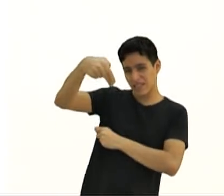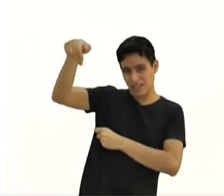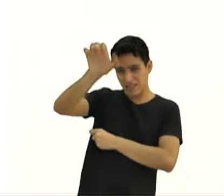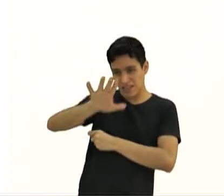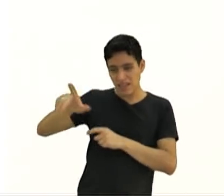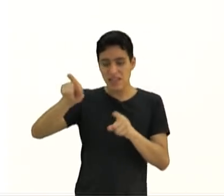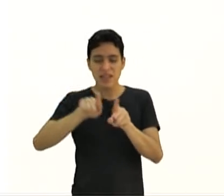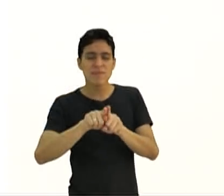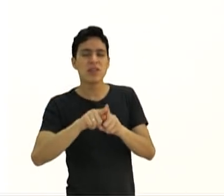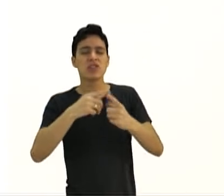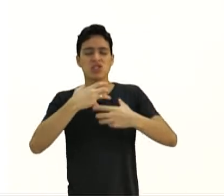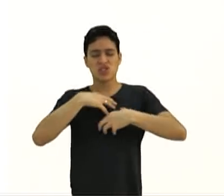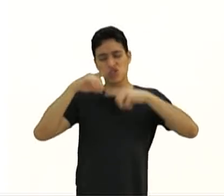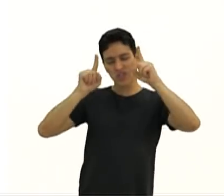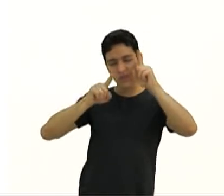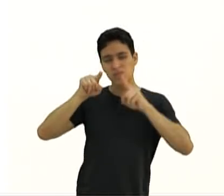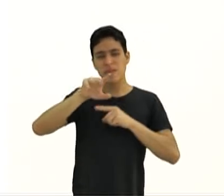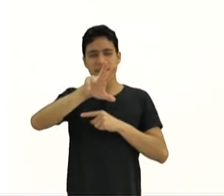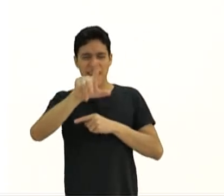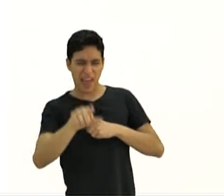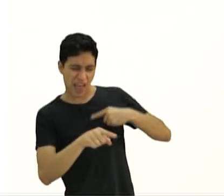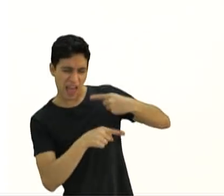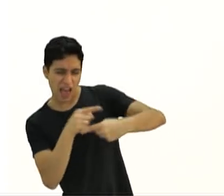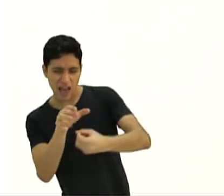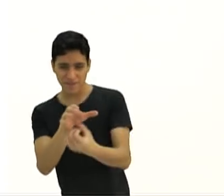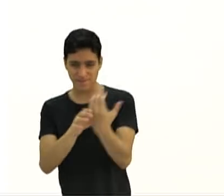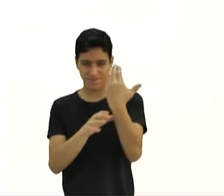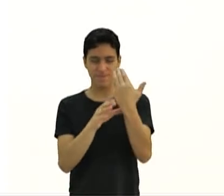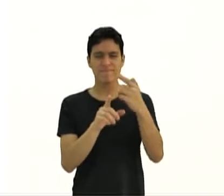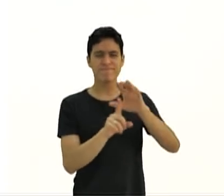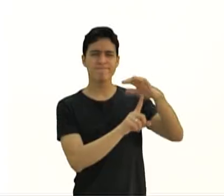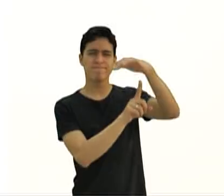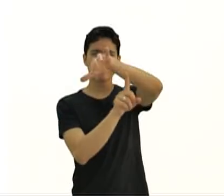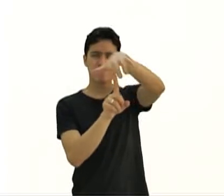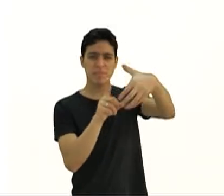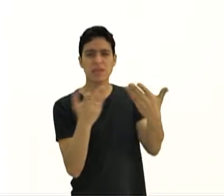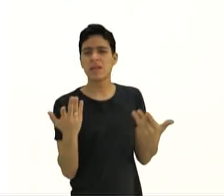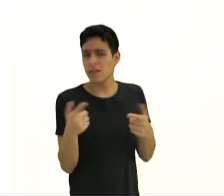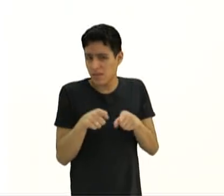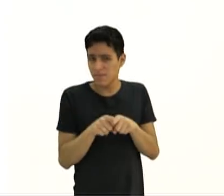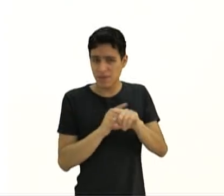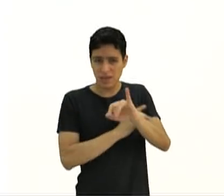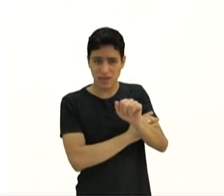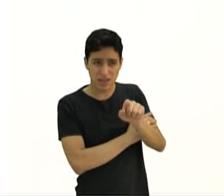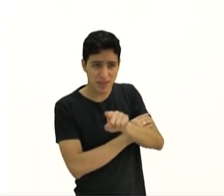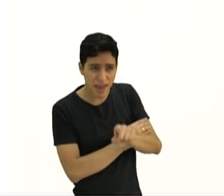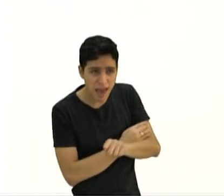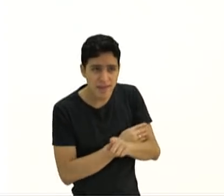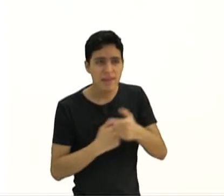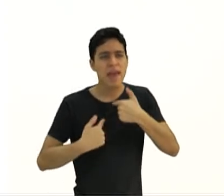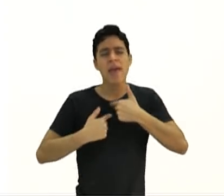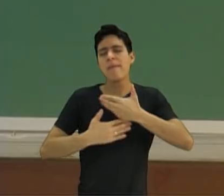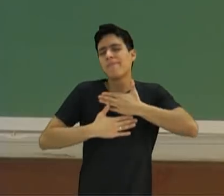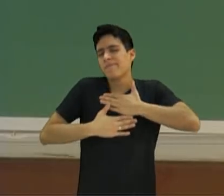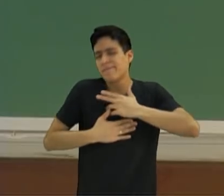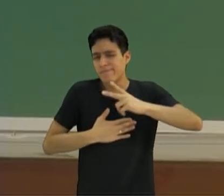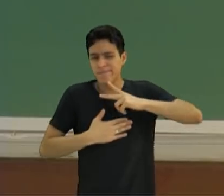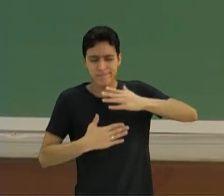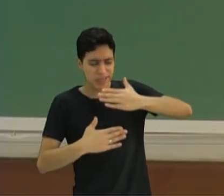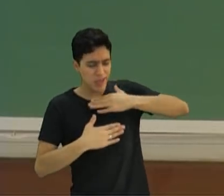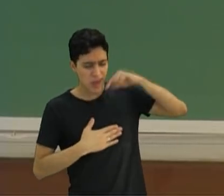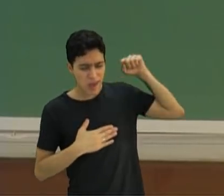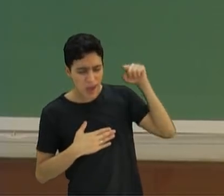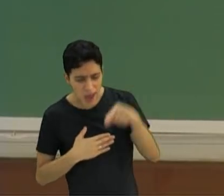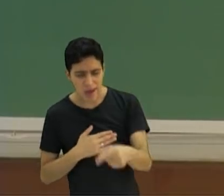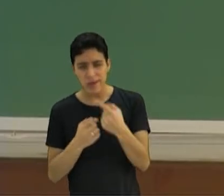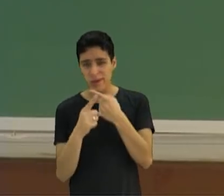ritmos afrodescendentes, entre outras influências, como a do jazz. Eu particularmente gosto